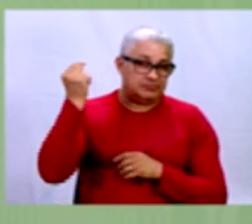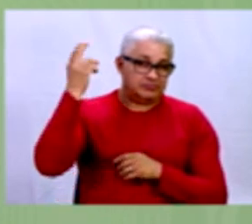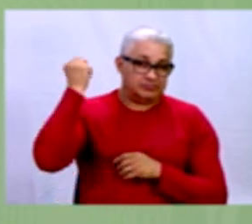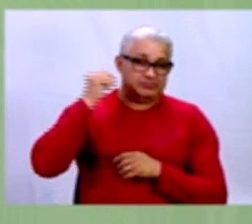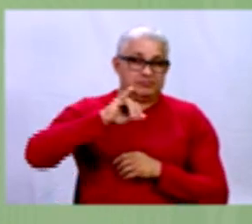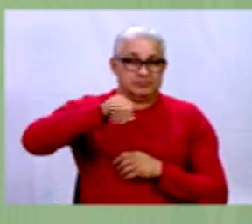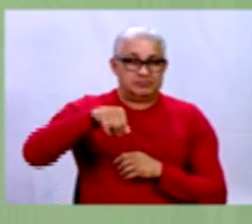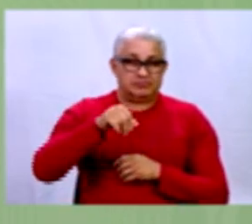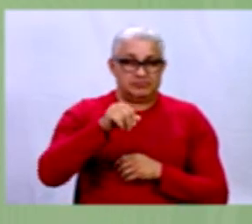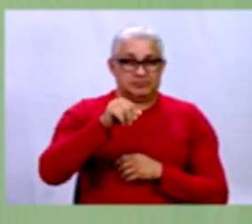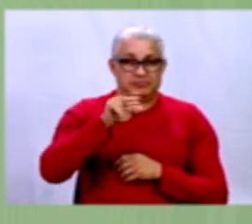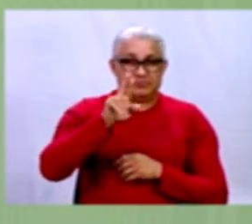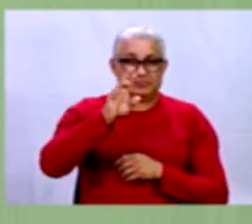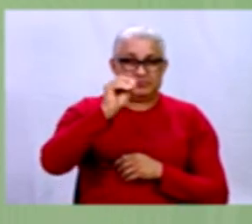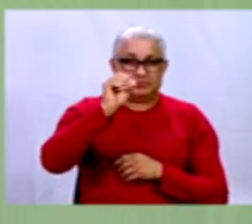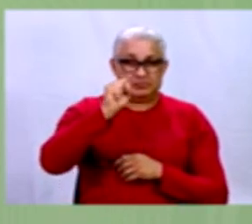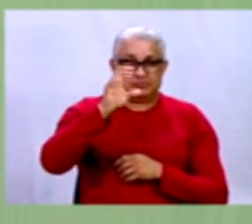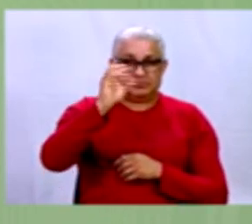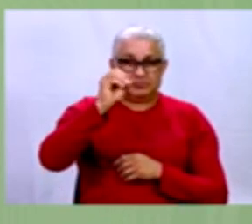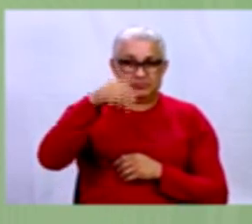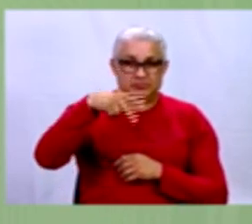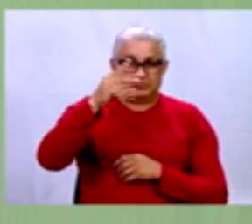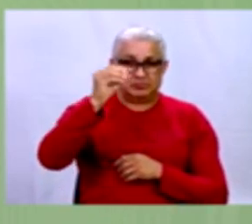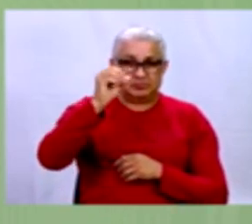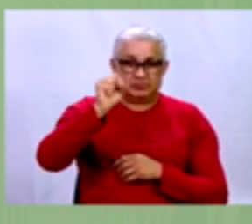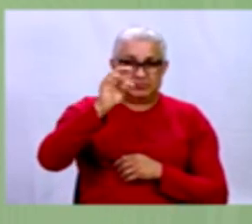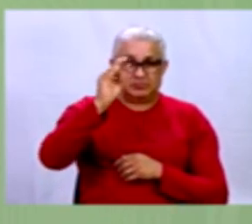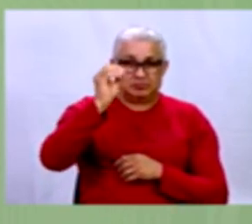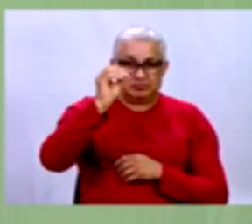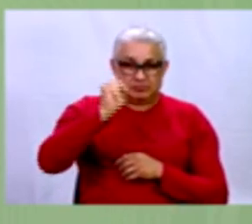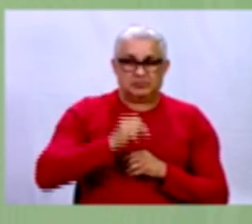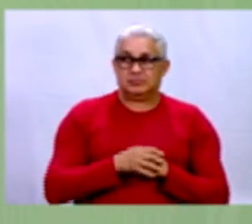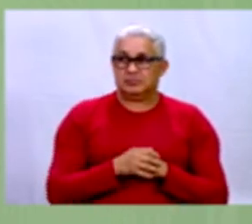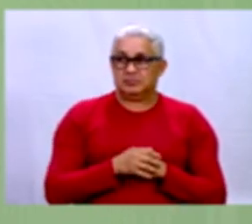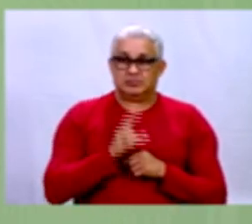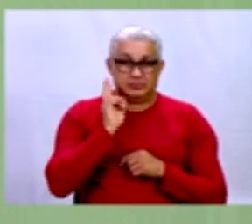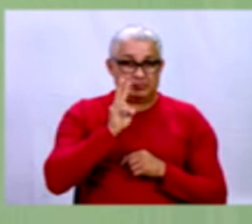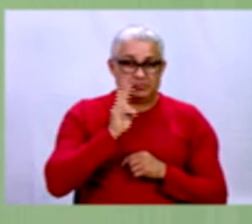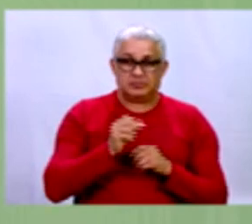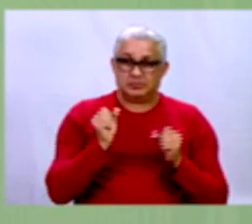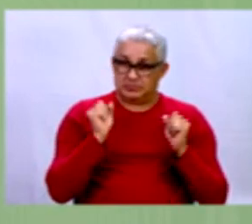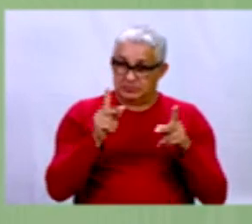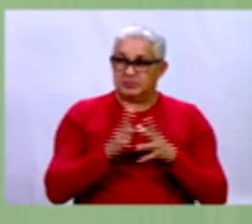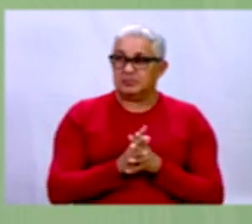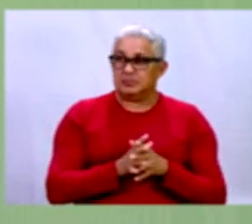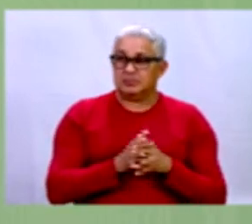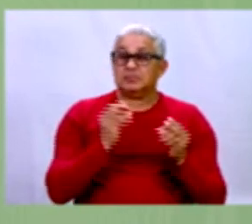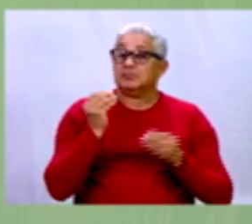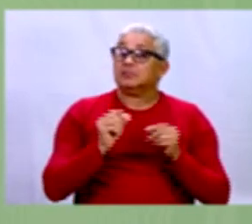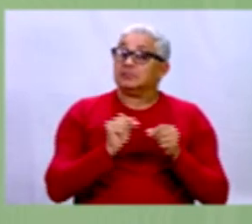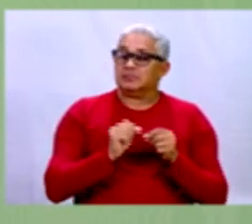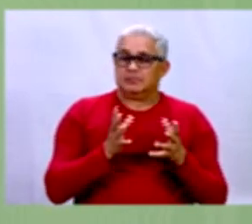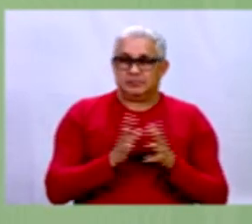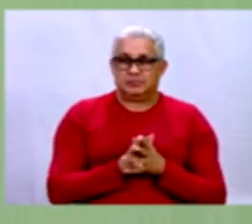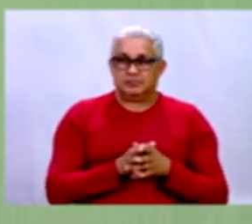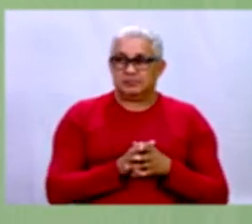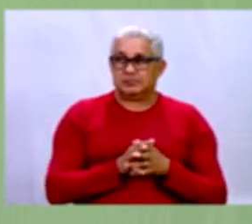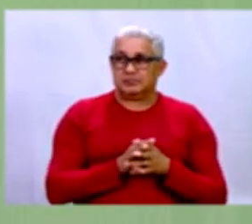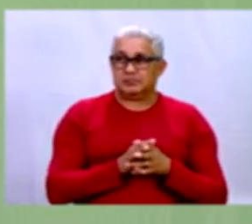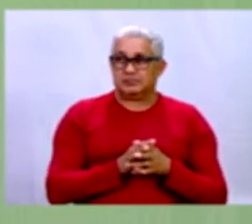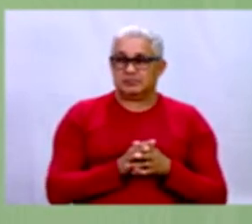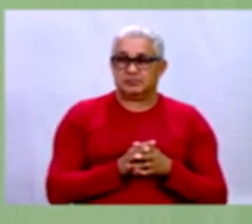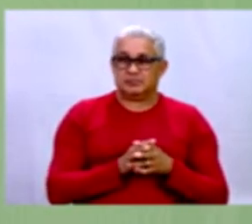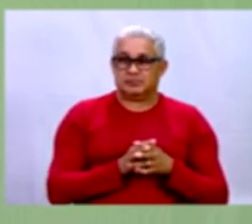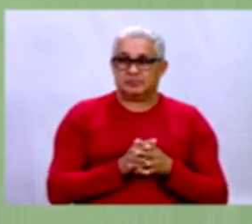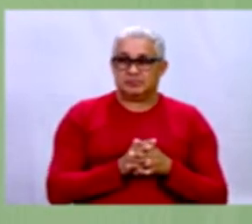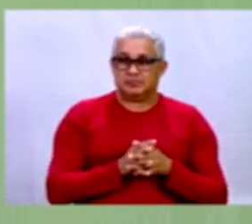de juros compostos, ok? Então, a gente tem aqui, olha só como que foi feito. 300